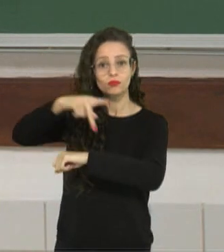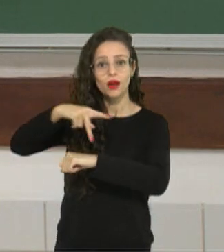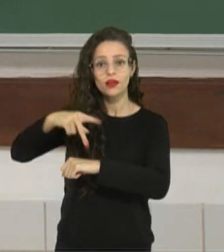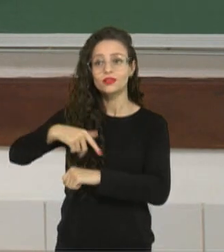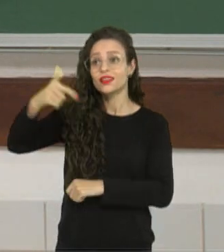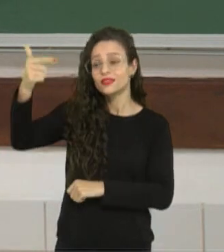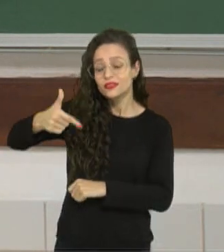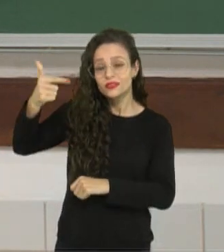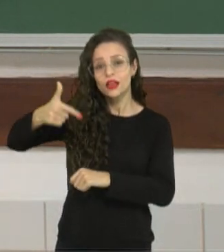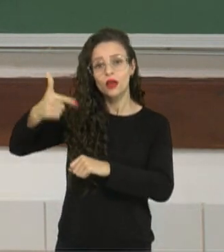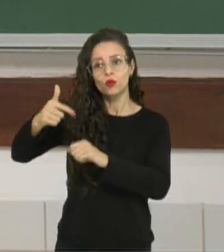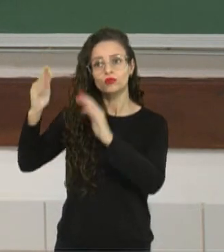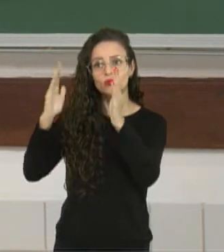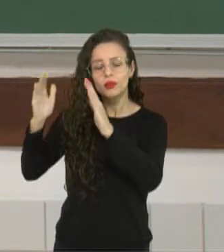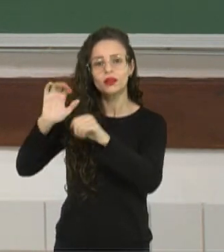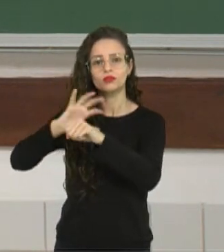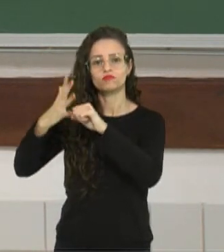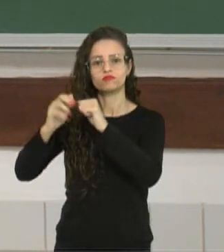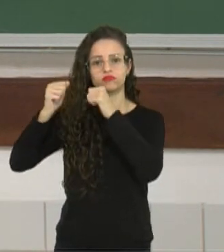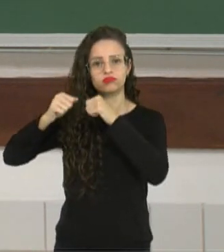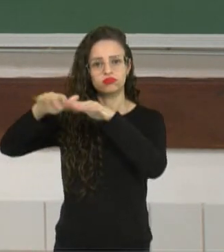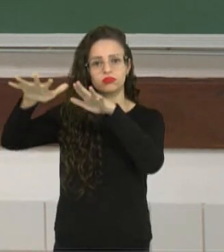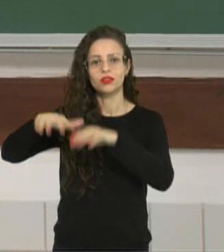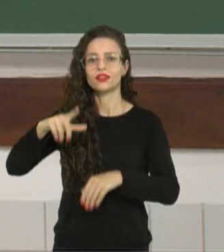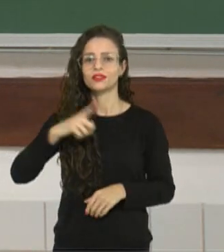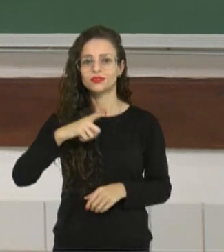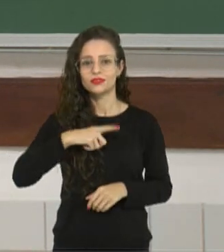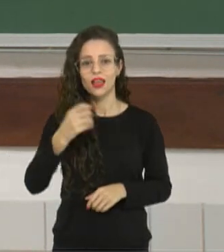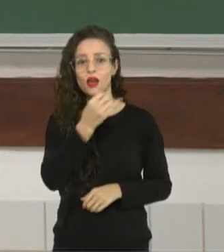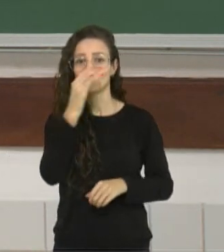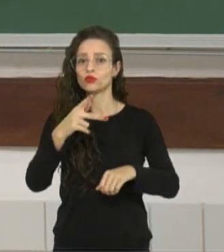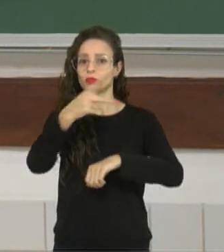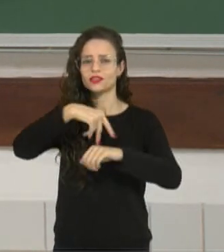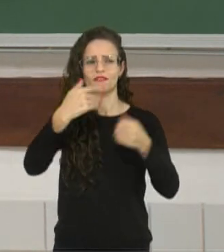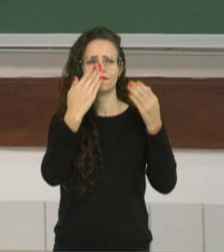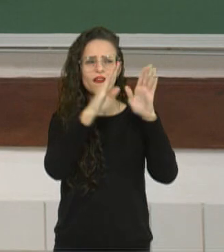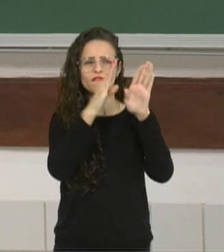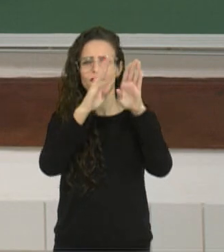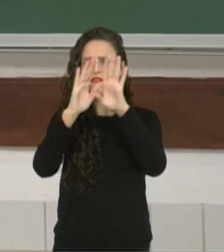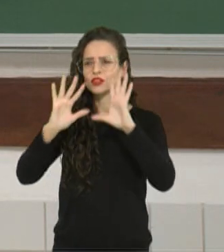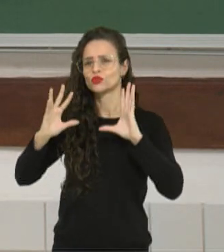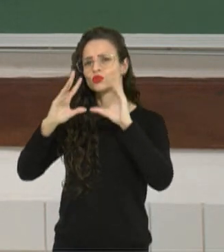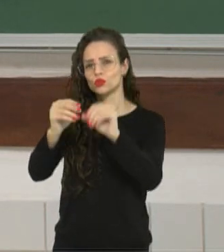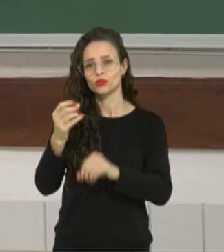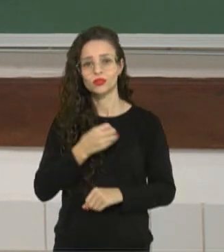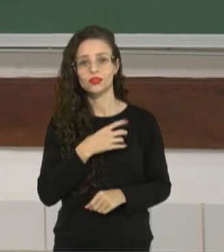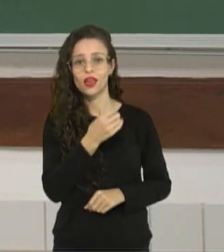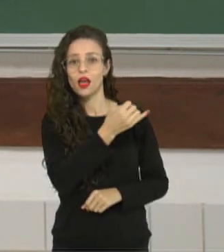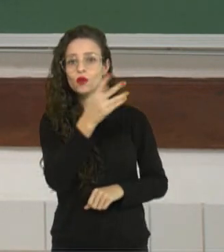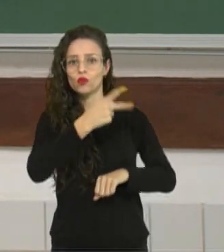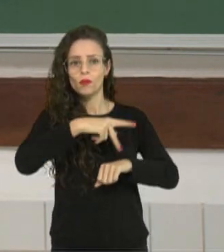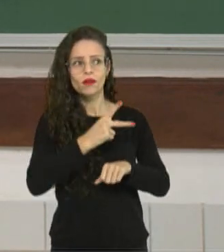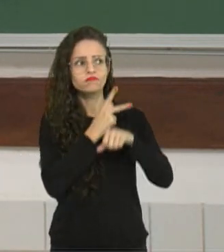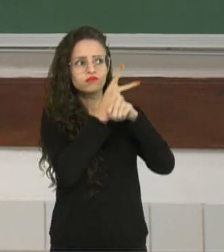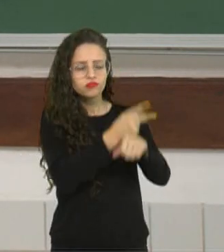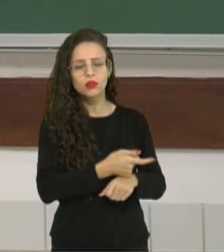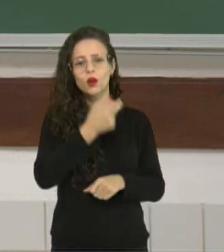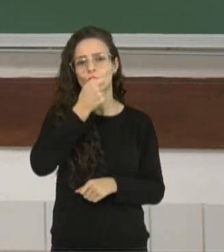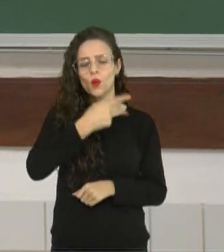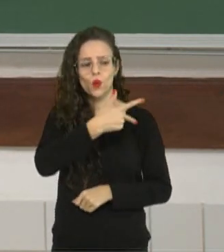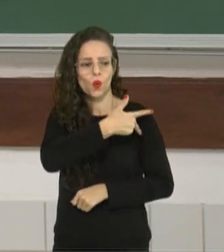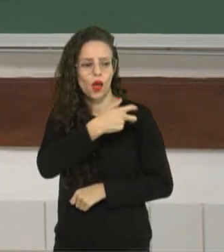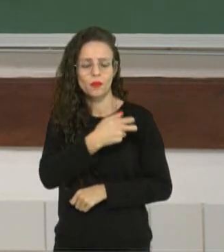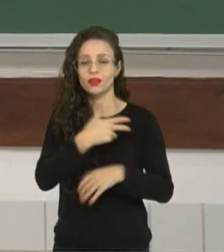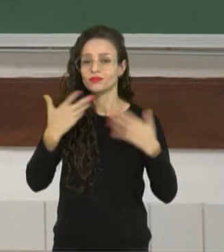numa segunda onda, tem países que entraram em lockdown, tem países que já estão buscando vacina e buscando remédios. Então,